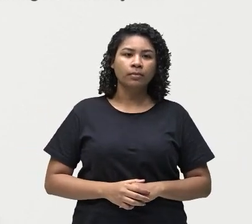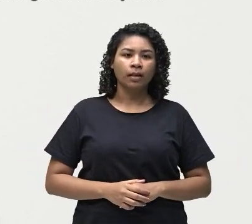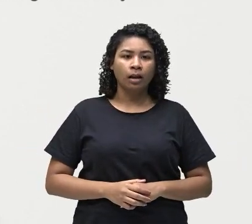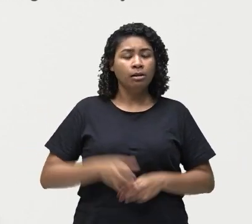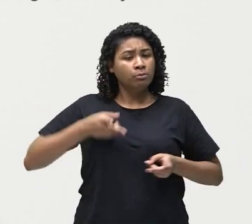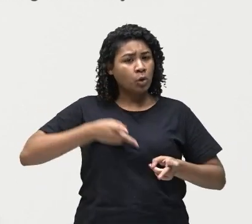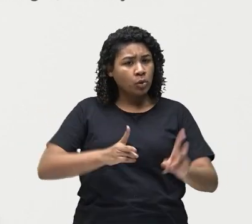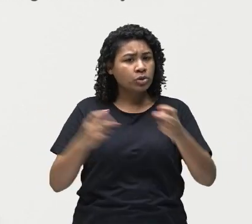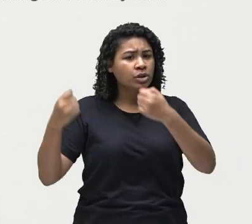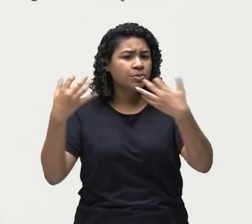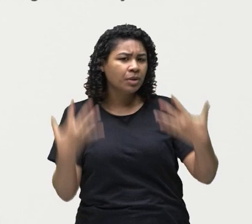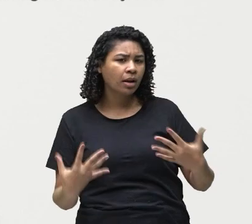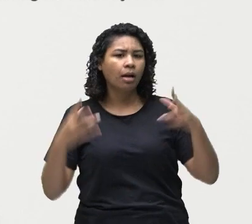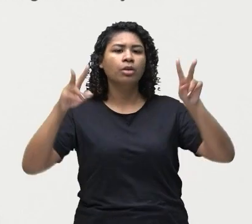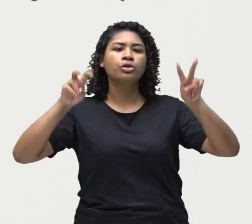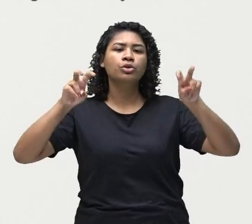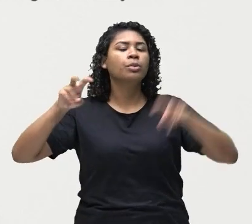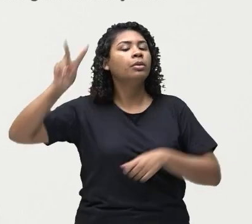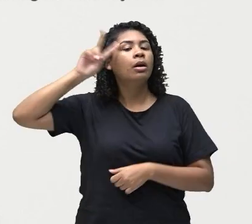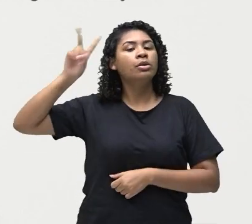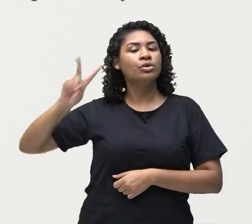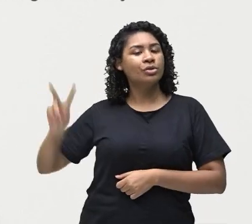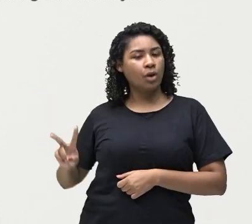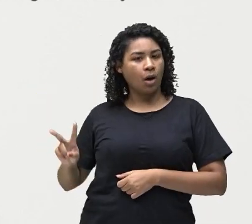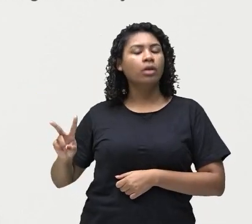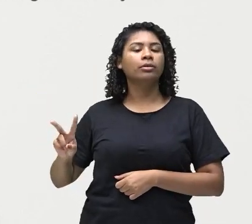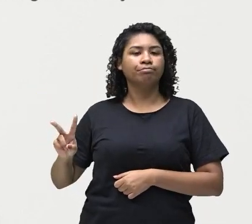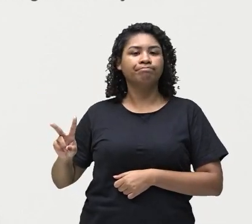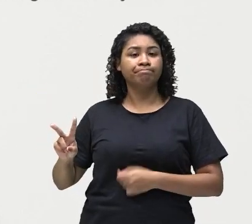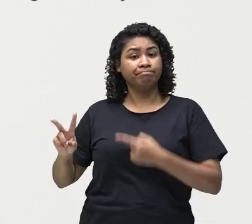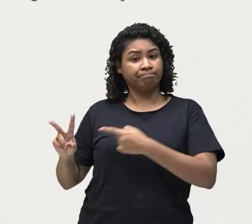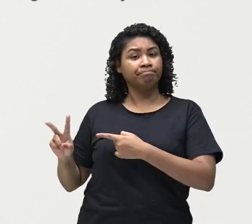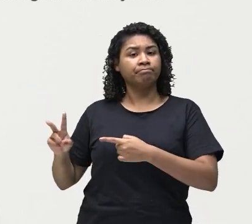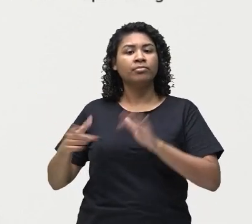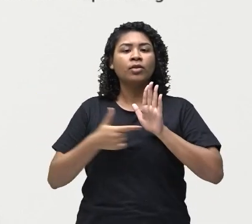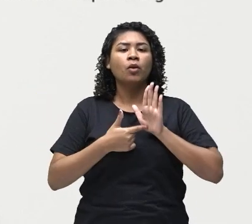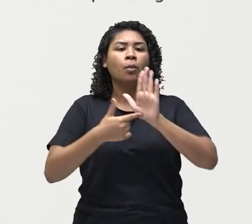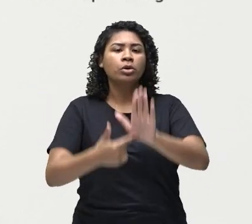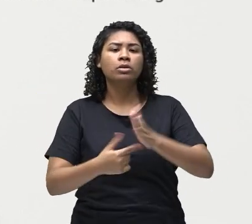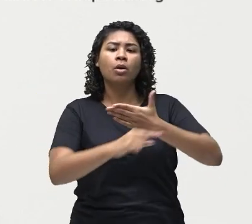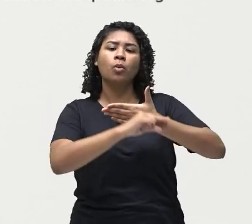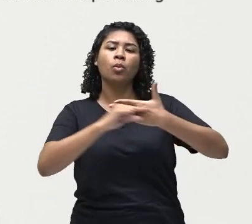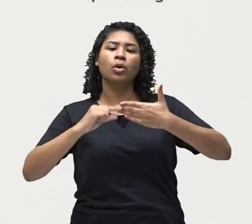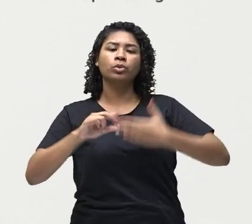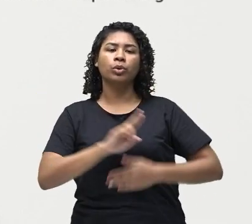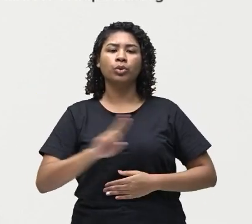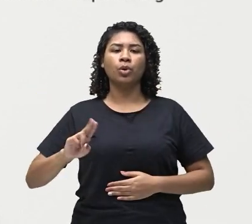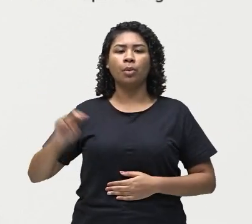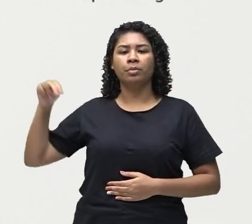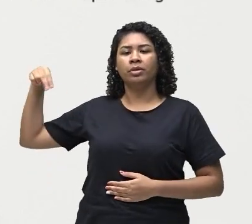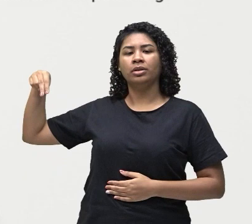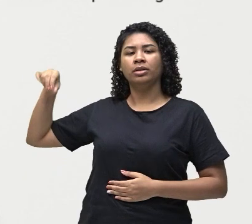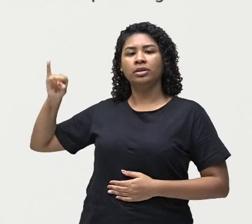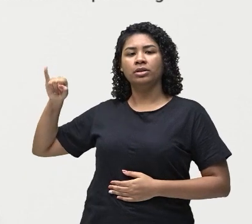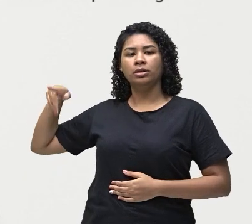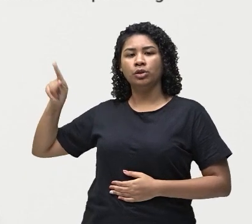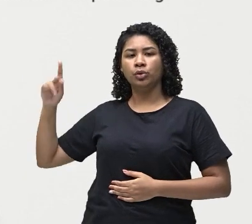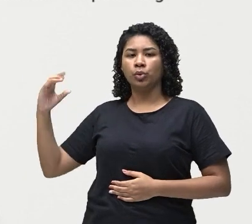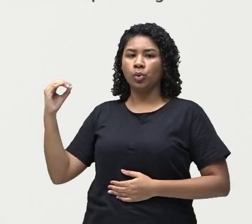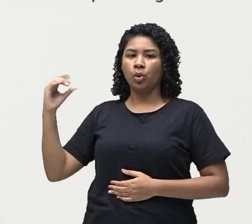dos motores de combustão vamos falar sobre o Nicolas nicolaus Auguste Otto